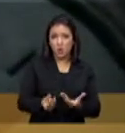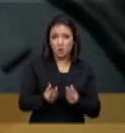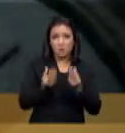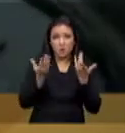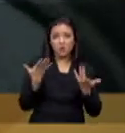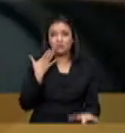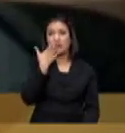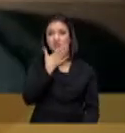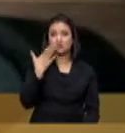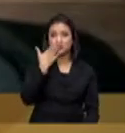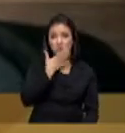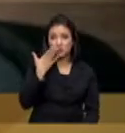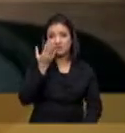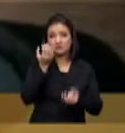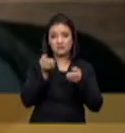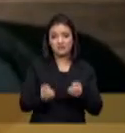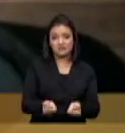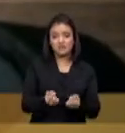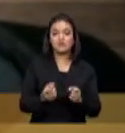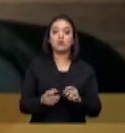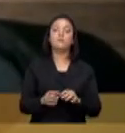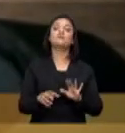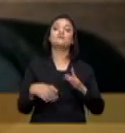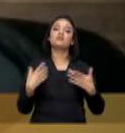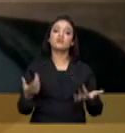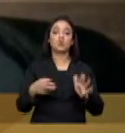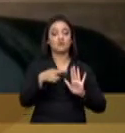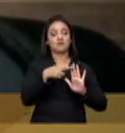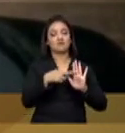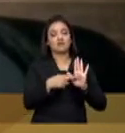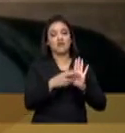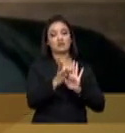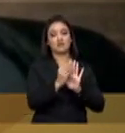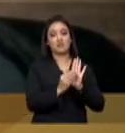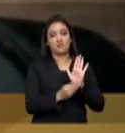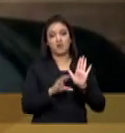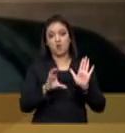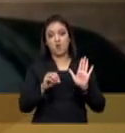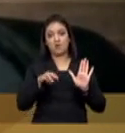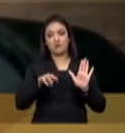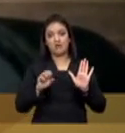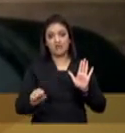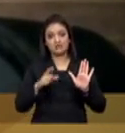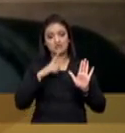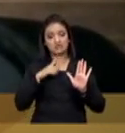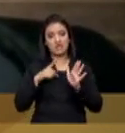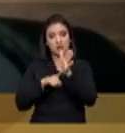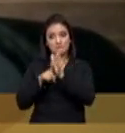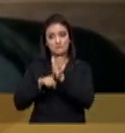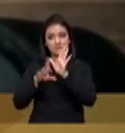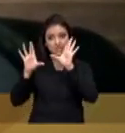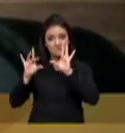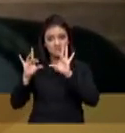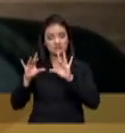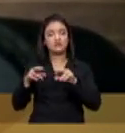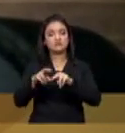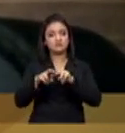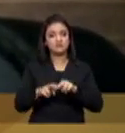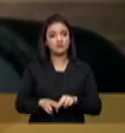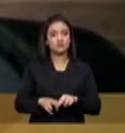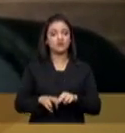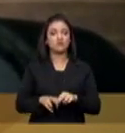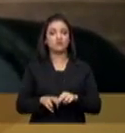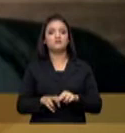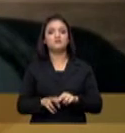e açúcares. As recomendações, baseadas em evidências científicas, foram acompanhadas